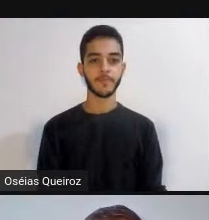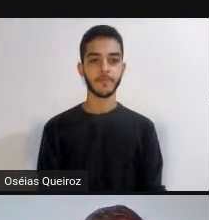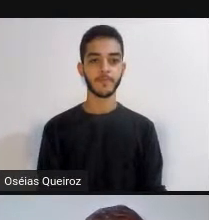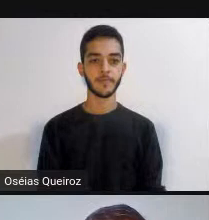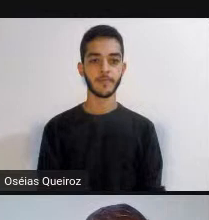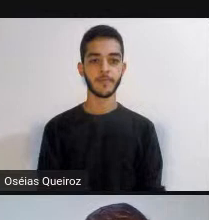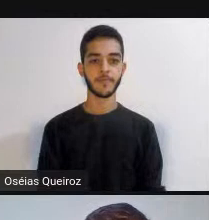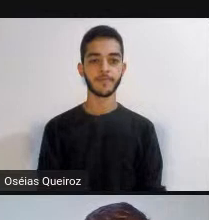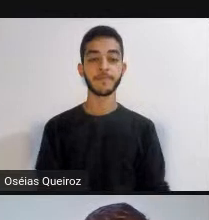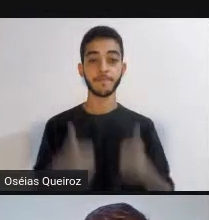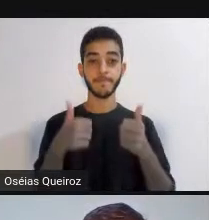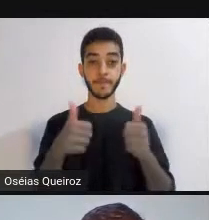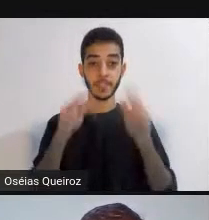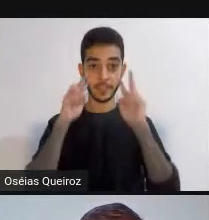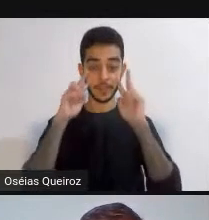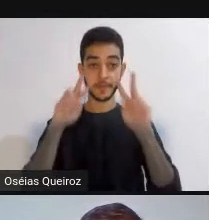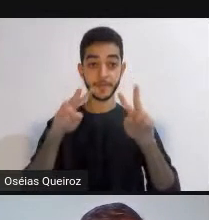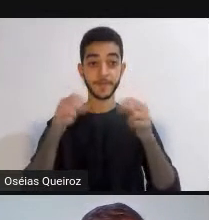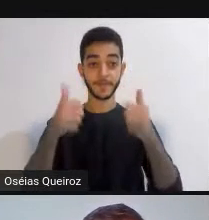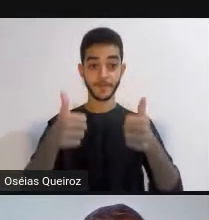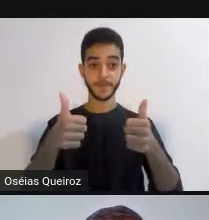Estão vendo?